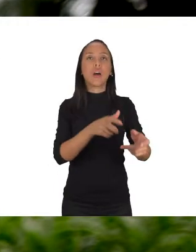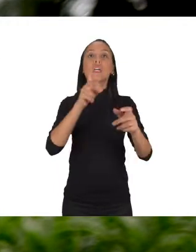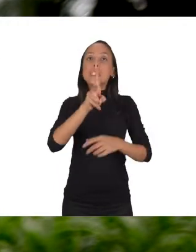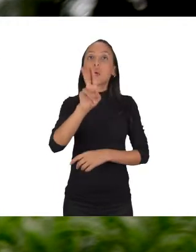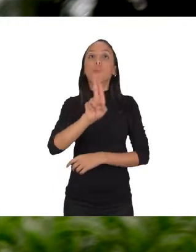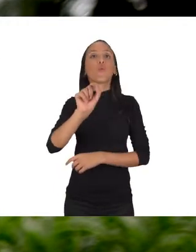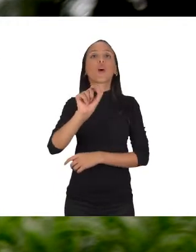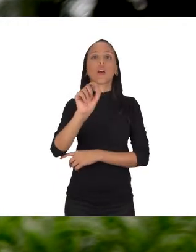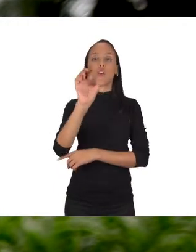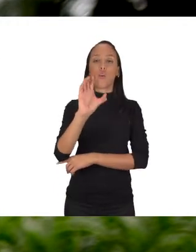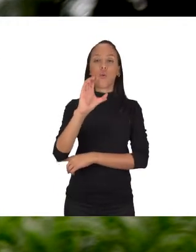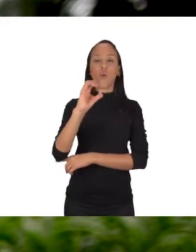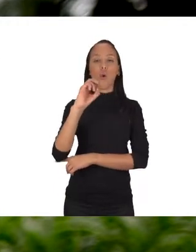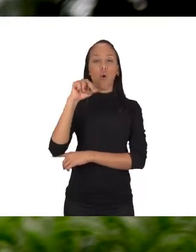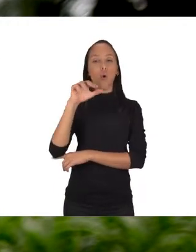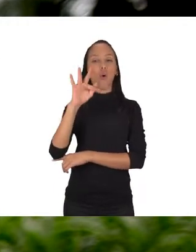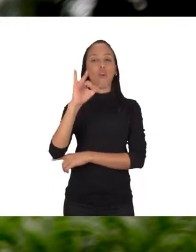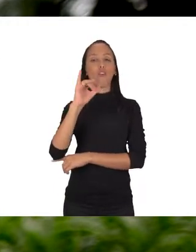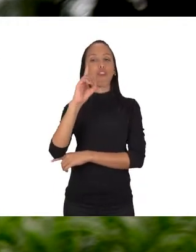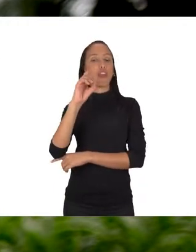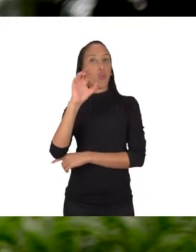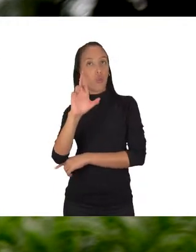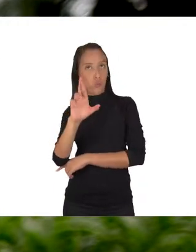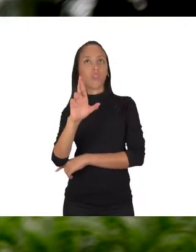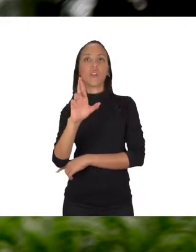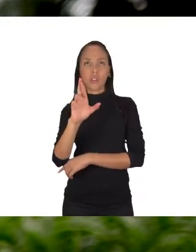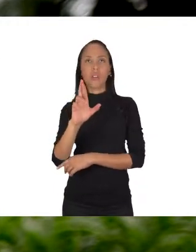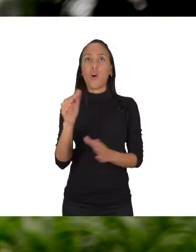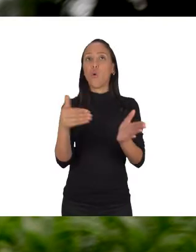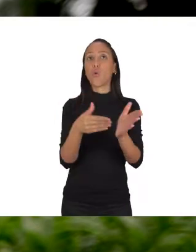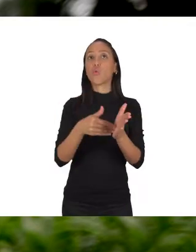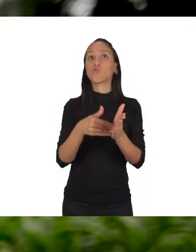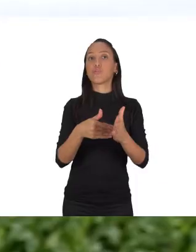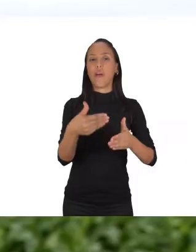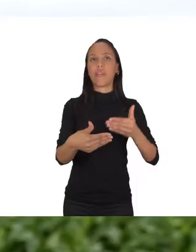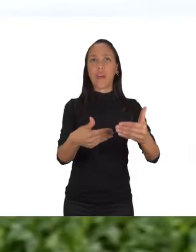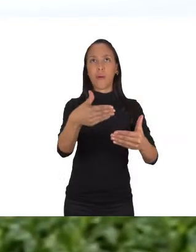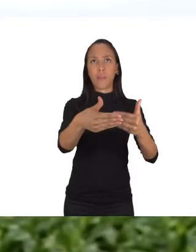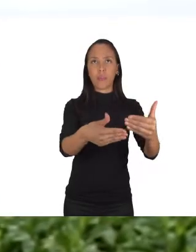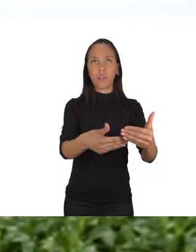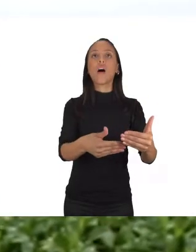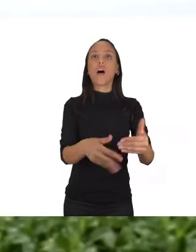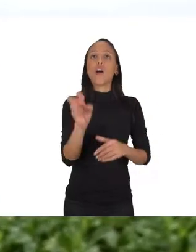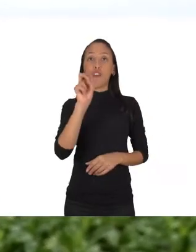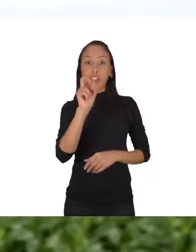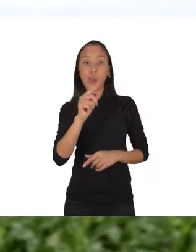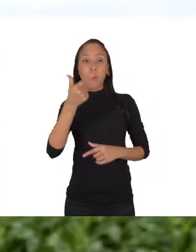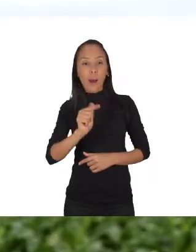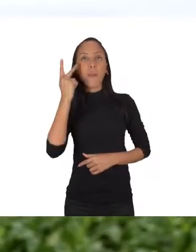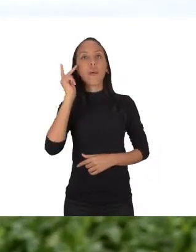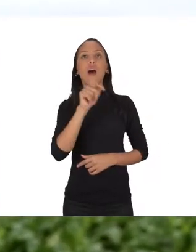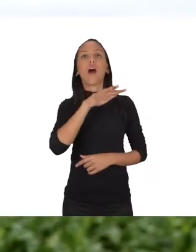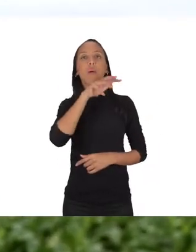gente fazia assim, passava esse confidor, já na última etapa ali, vamos passar o veneno para o bicho, para que dê o controle e vai ficar